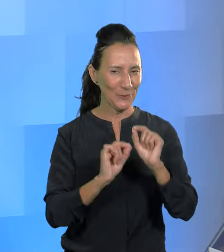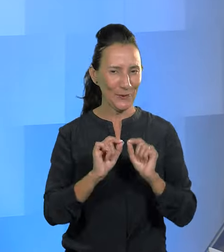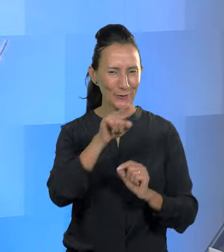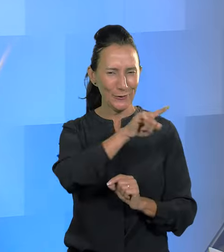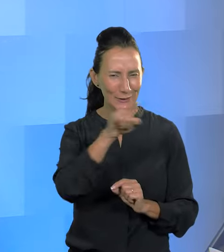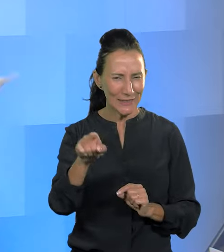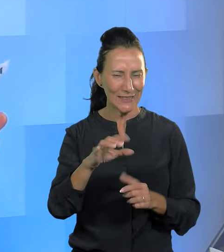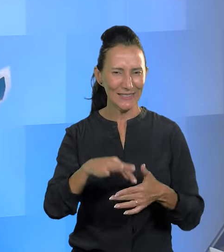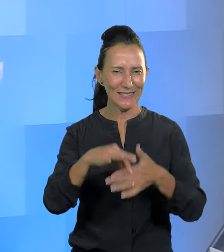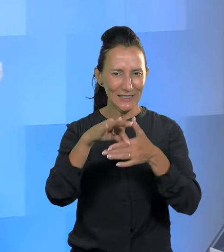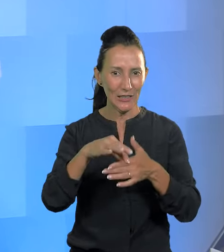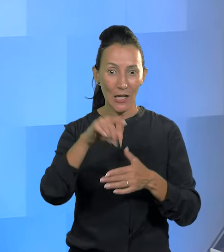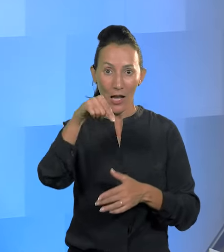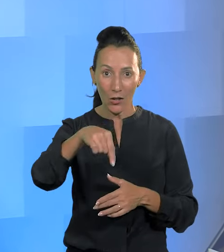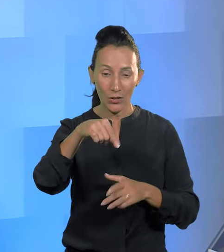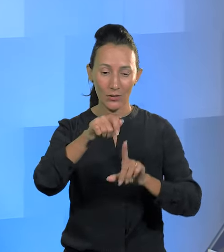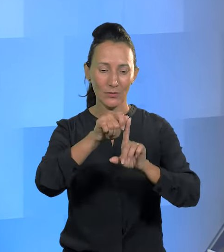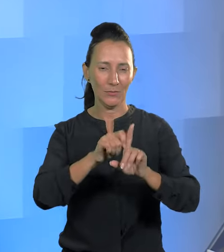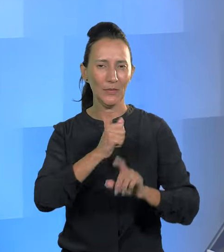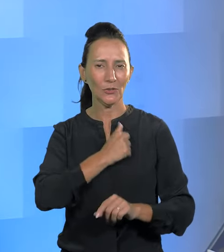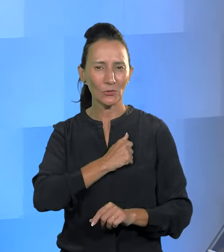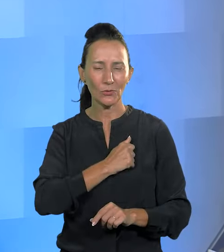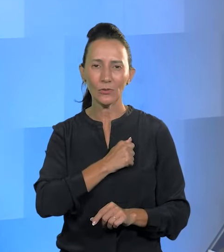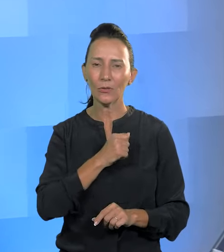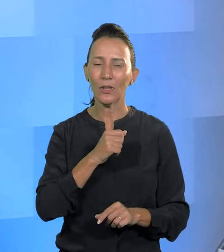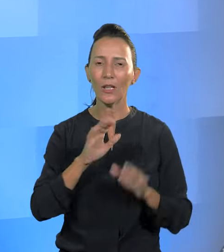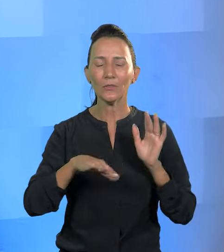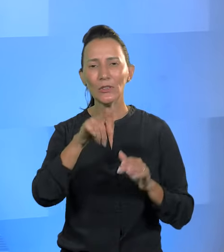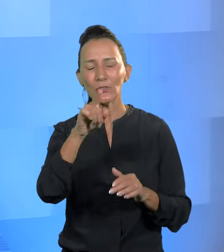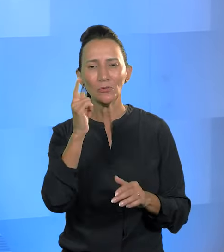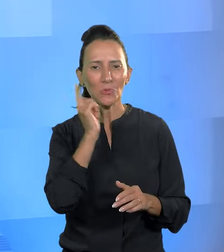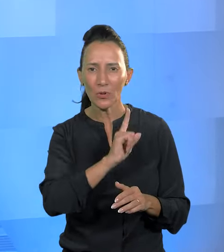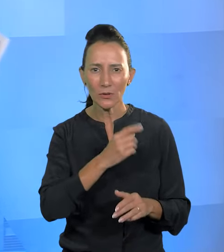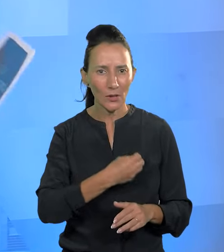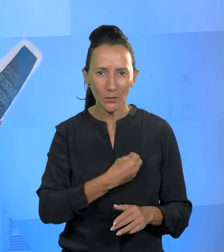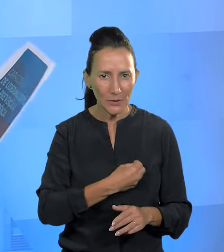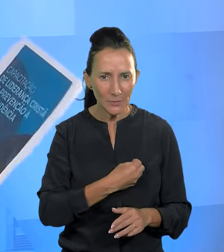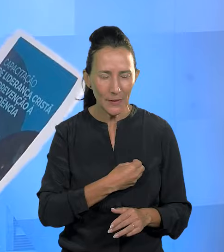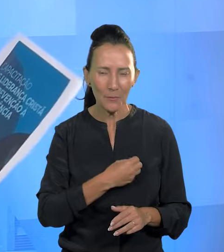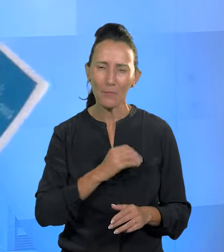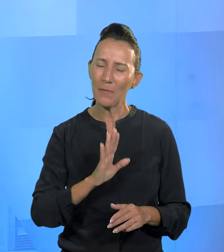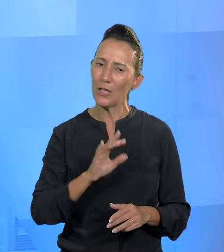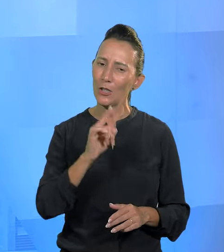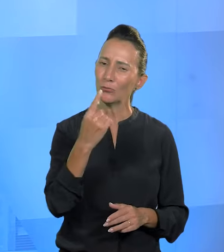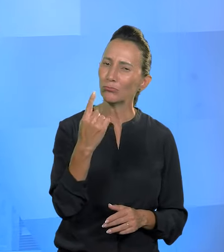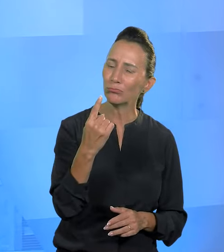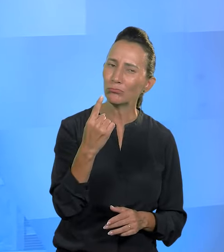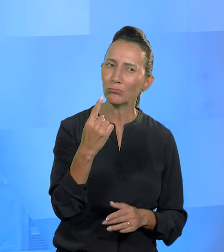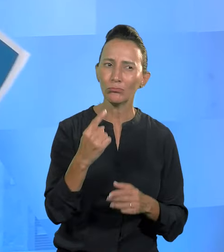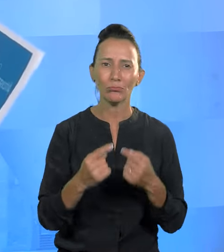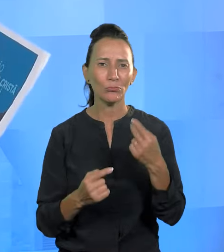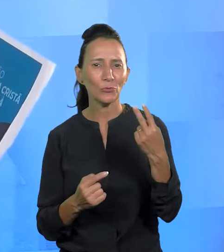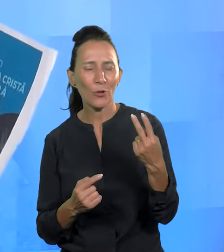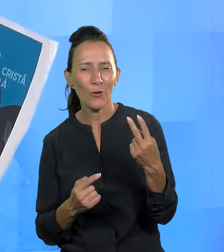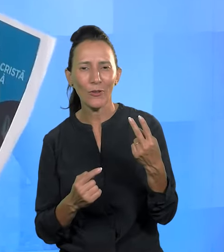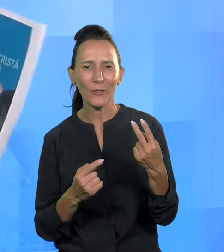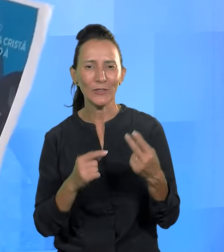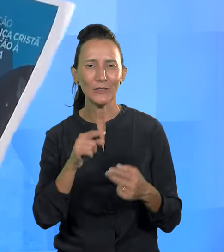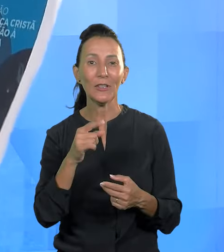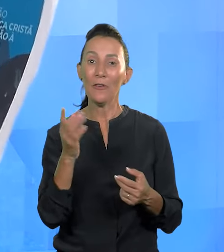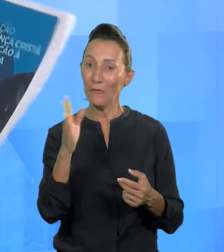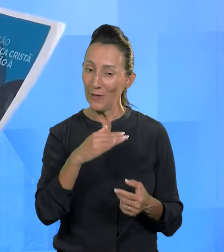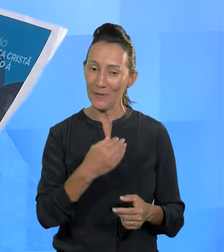líderes, no mês de agosto agora, de repente não dá para você participar de todos, mas pelo menos um ou dois ou três